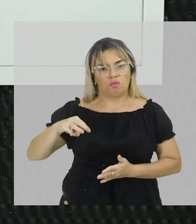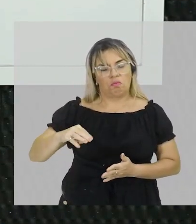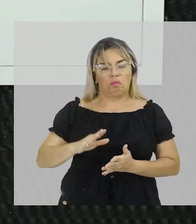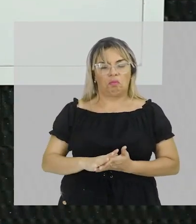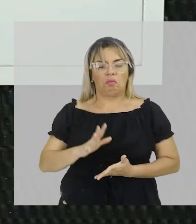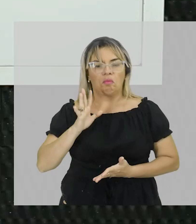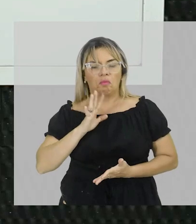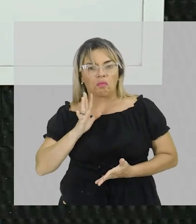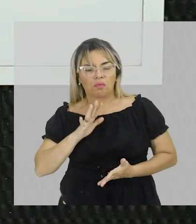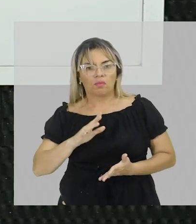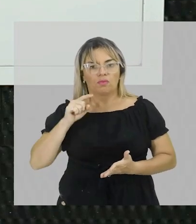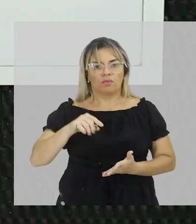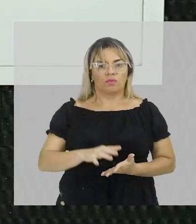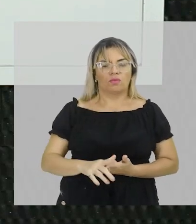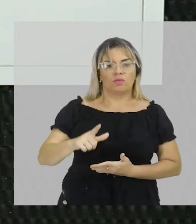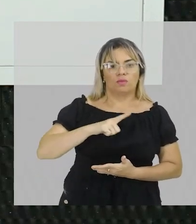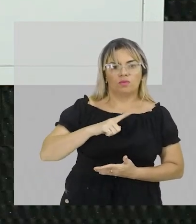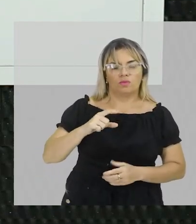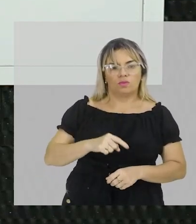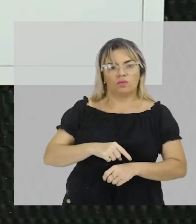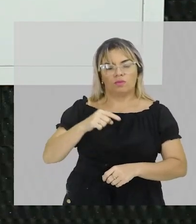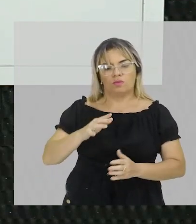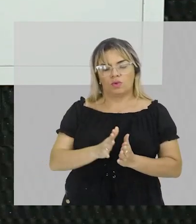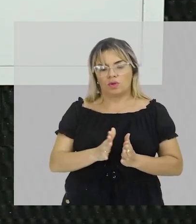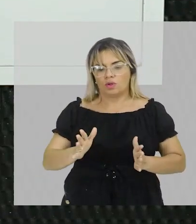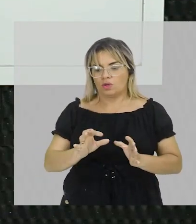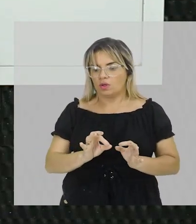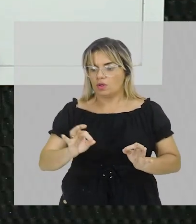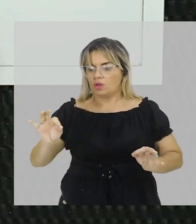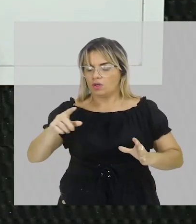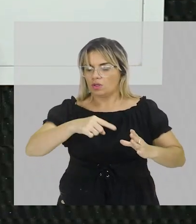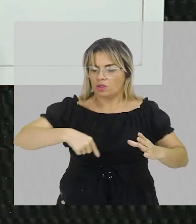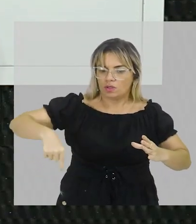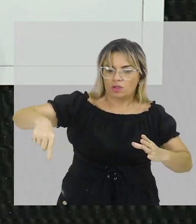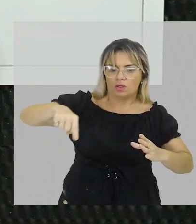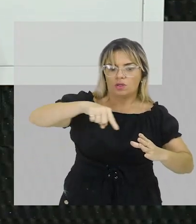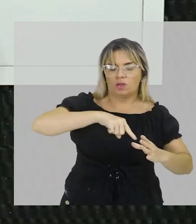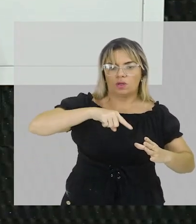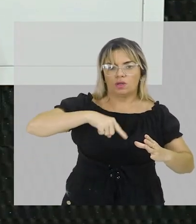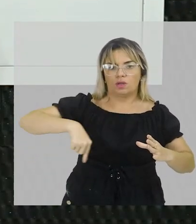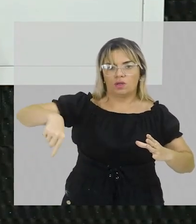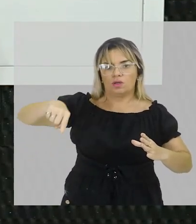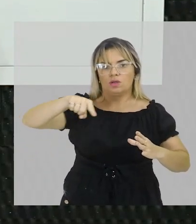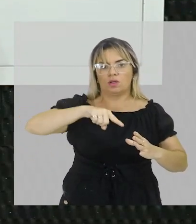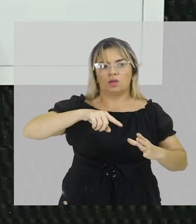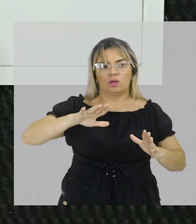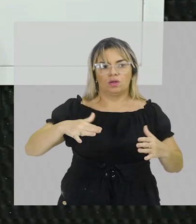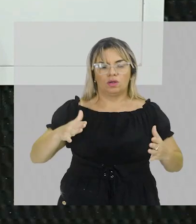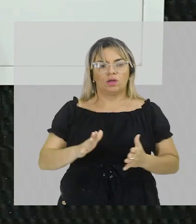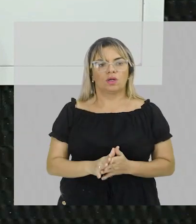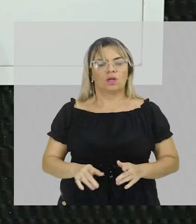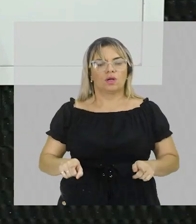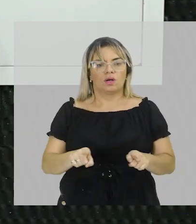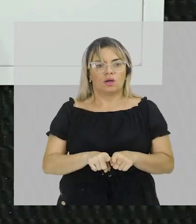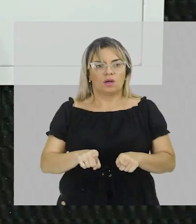Beleza. Tendo a distância, tendo o tempo, você calcula a velocidade. Ó. Então, a velocidade vai ser igual a